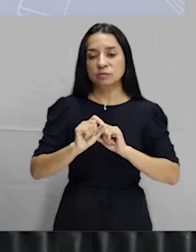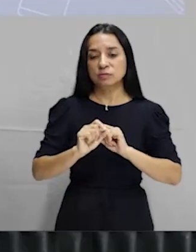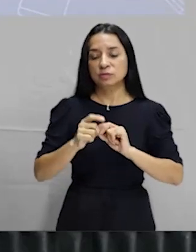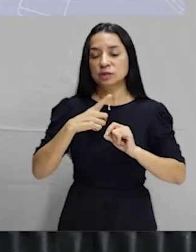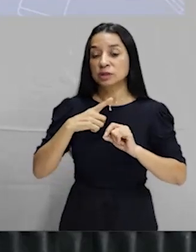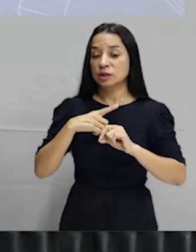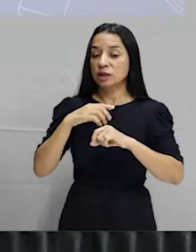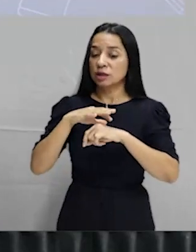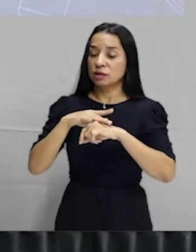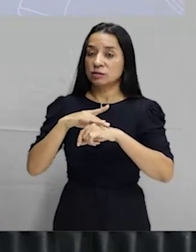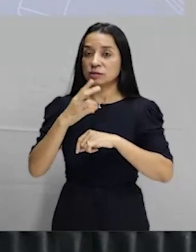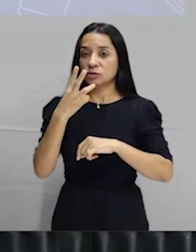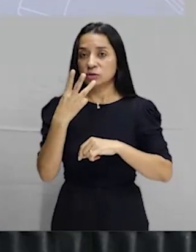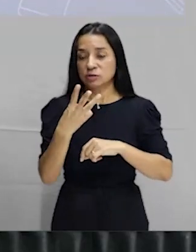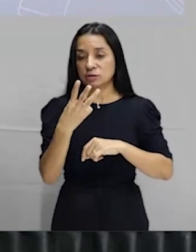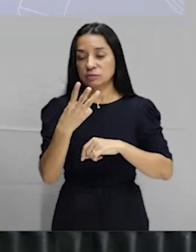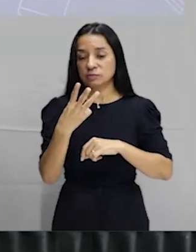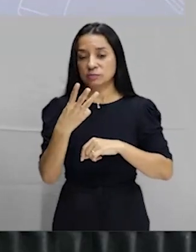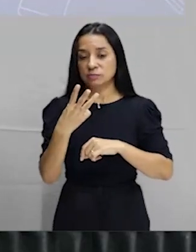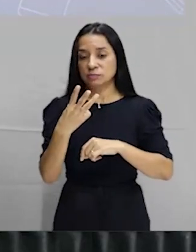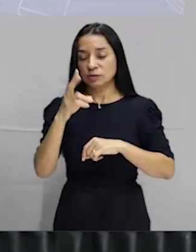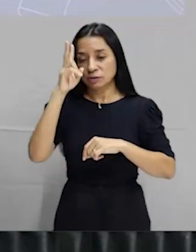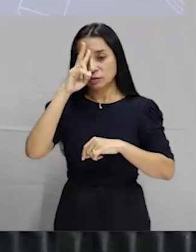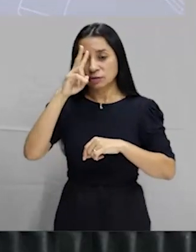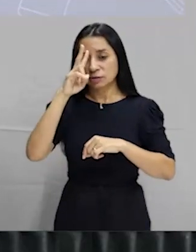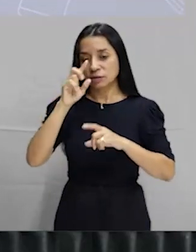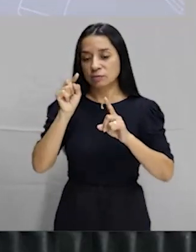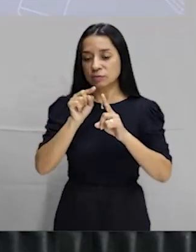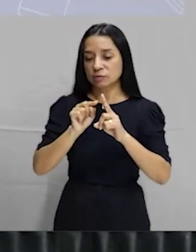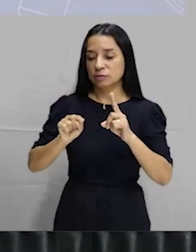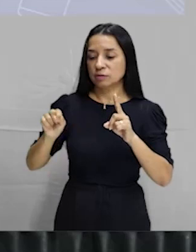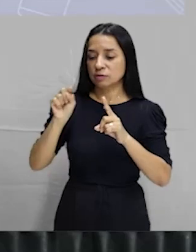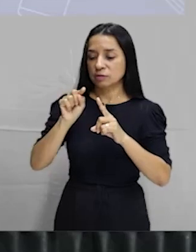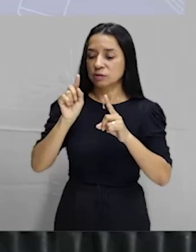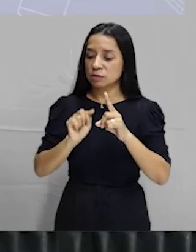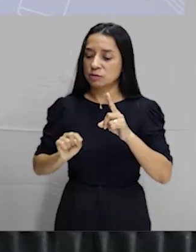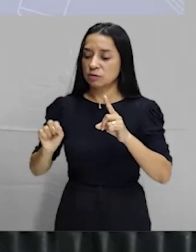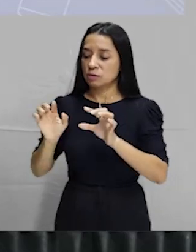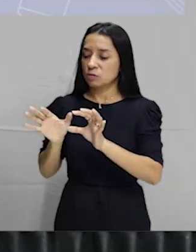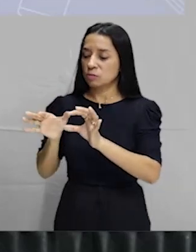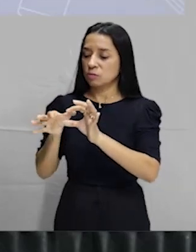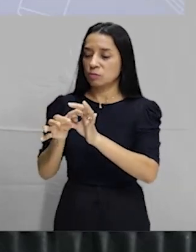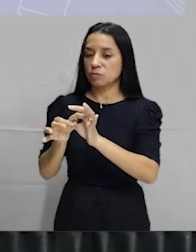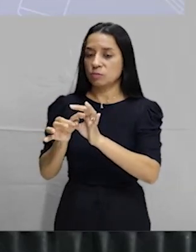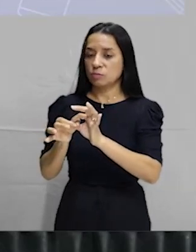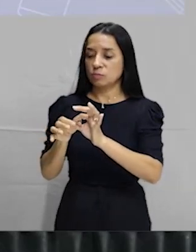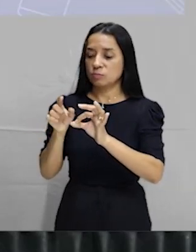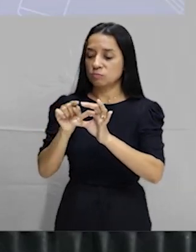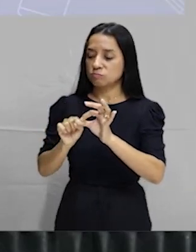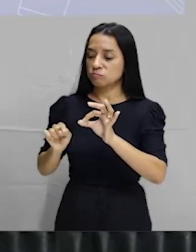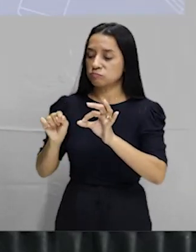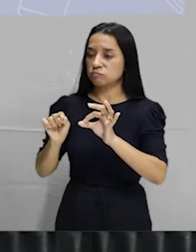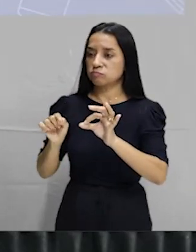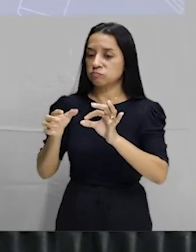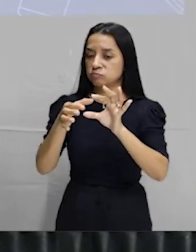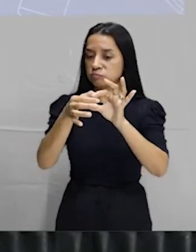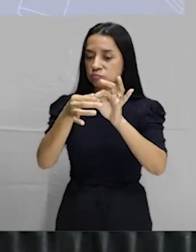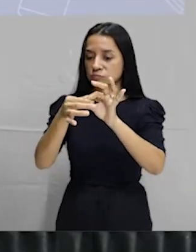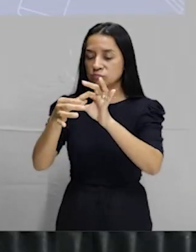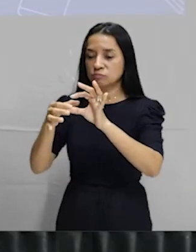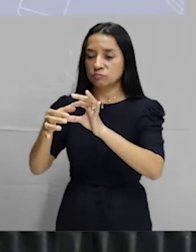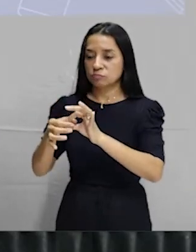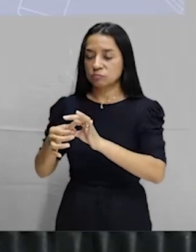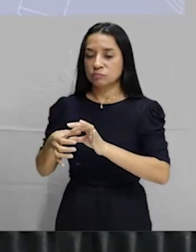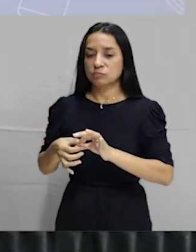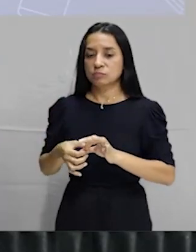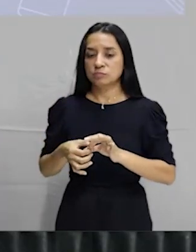3 doenças. Lembra sempre da região de interseção, comum aos 3. Depois, tu vai trabalhar comum de 2 em